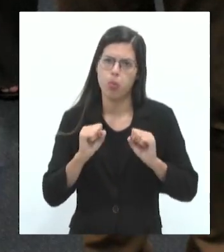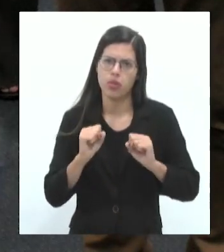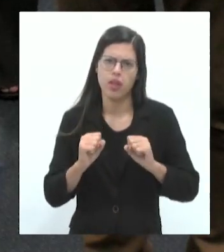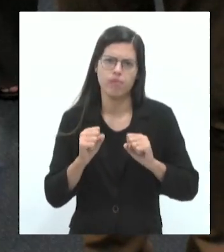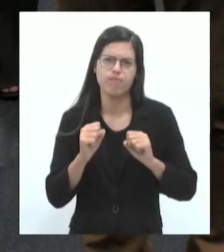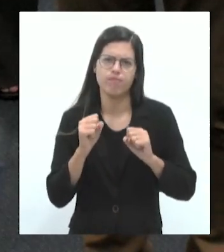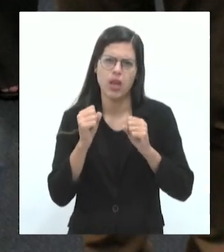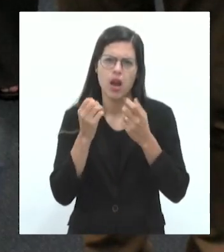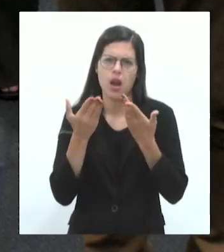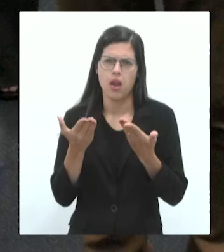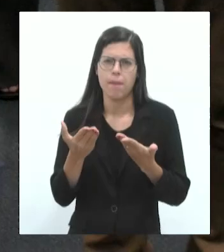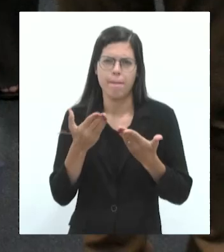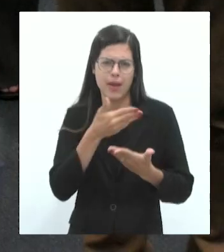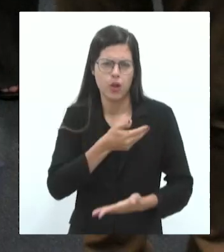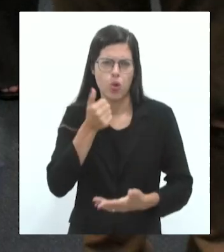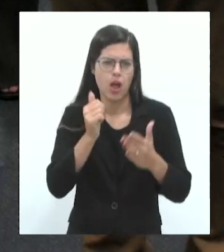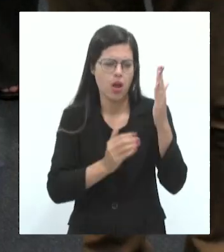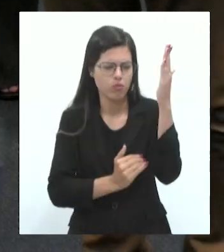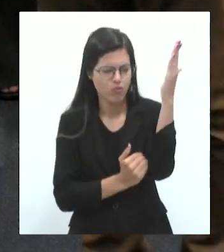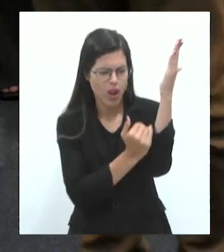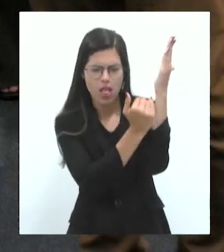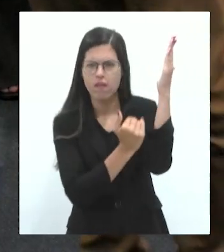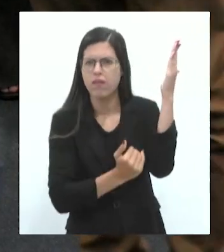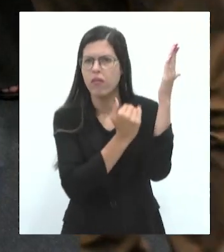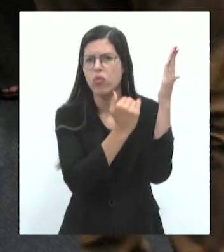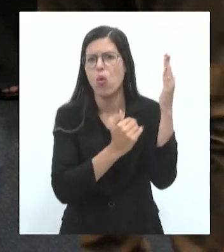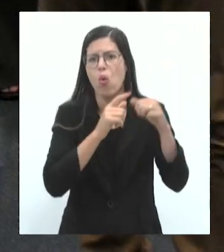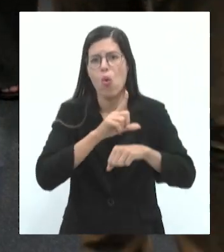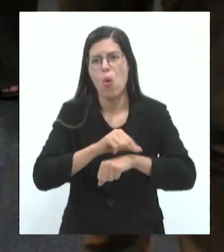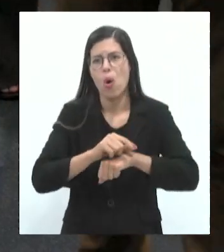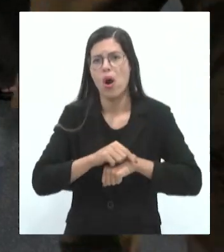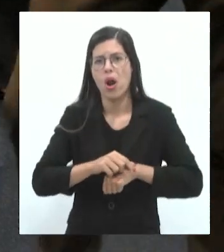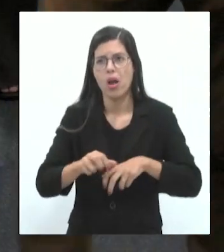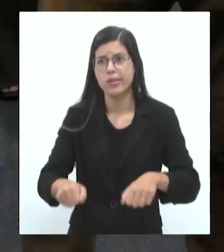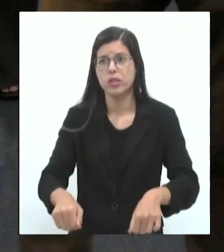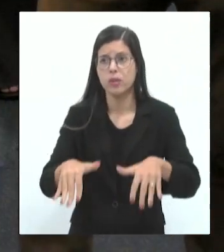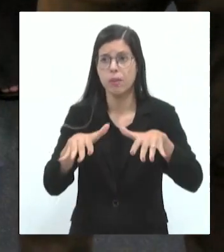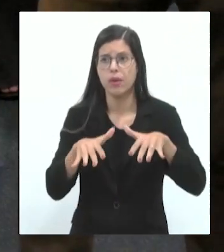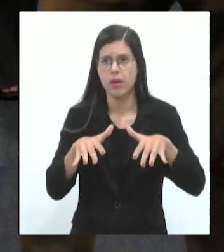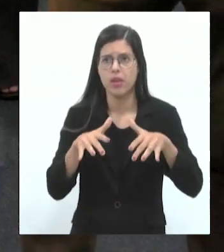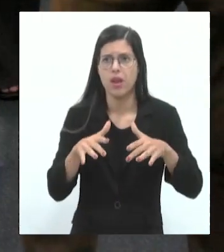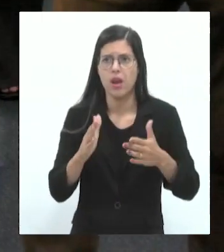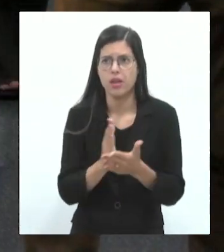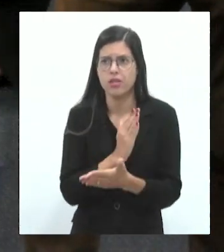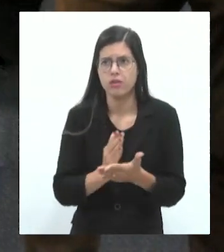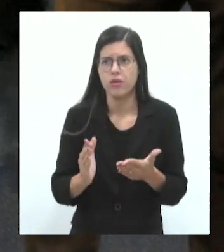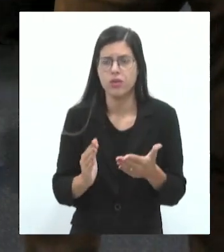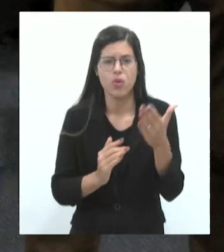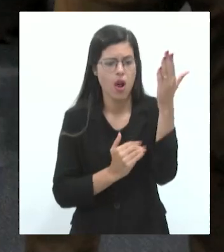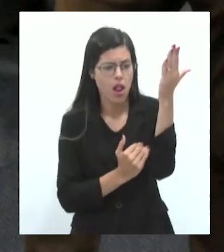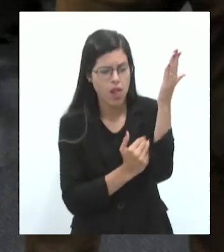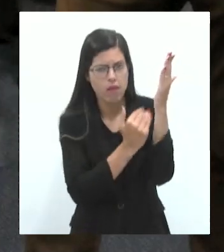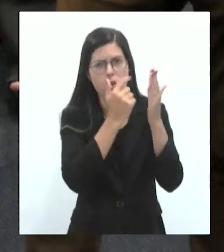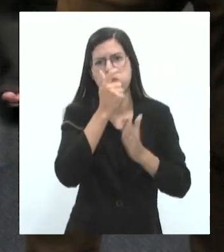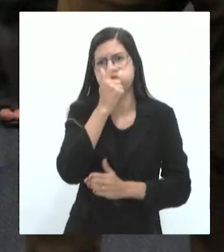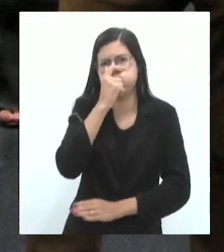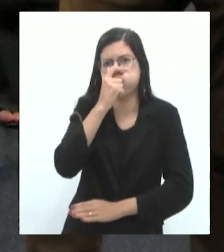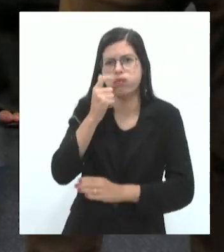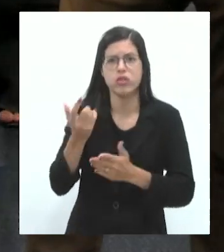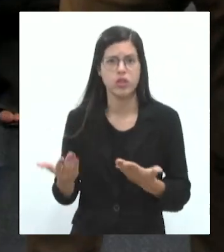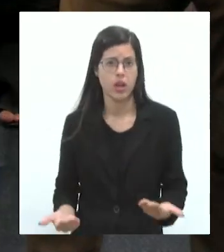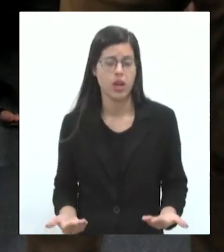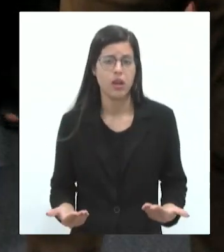a gente fica muito tempo esperando e, às vezes, desce um elevador vazio e 2 lotados. Então, assim, é preciso